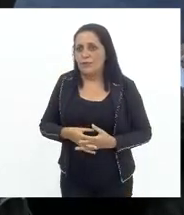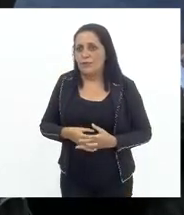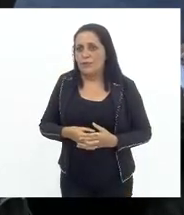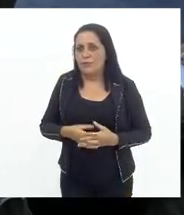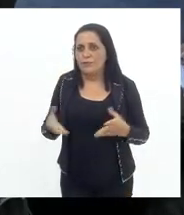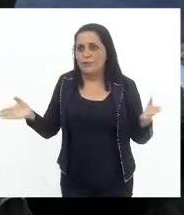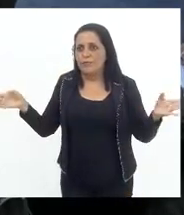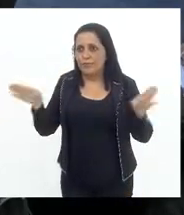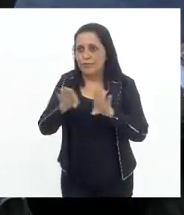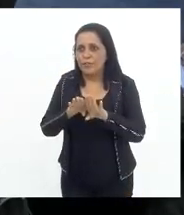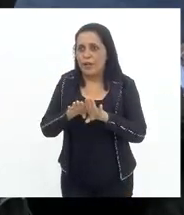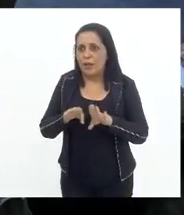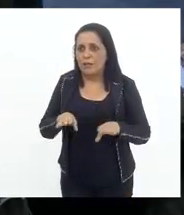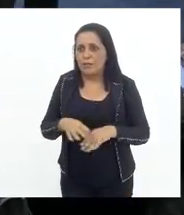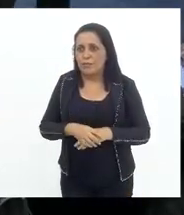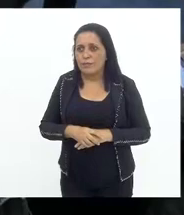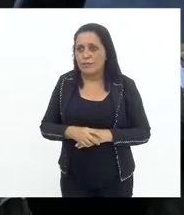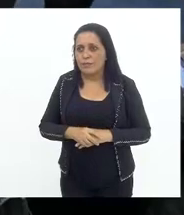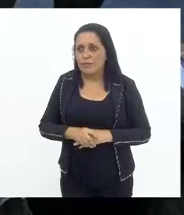Senhoria da mesa, por favor.